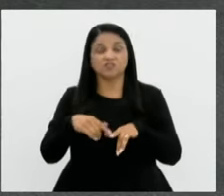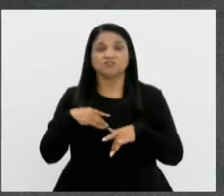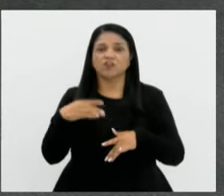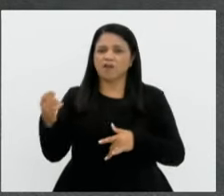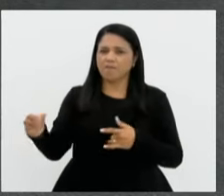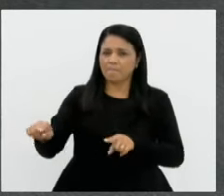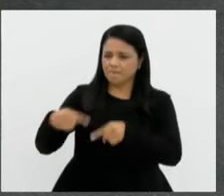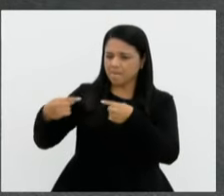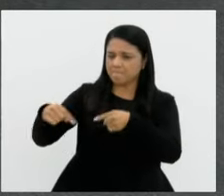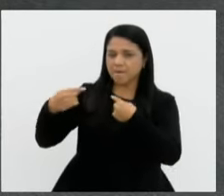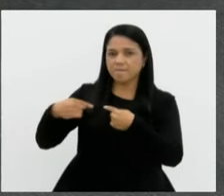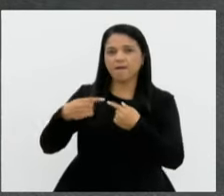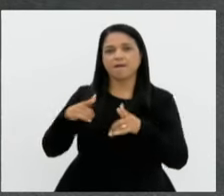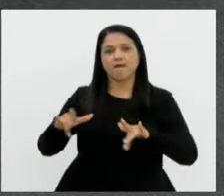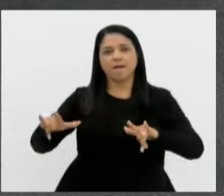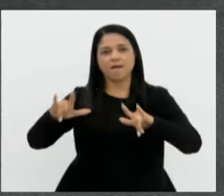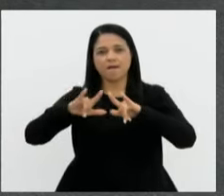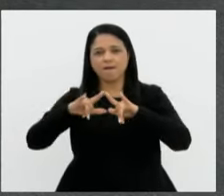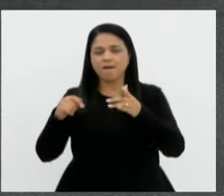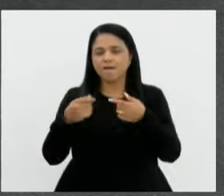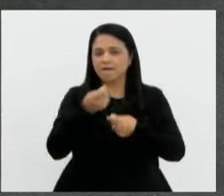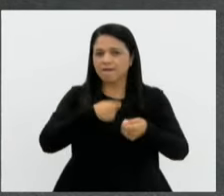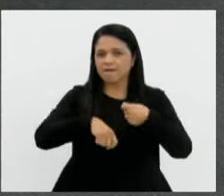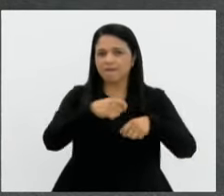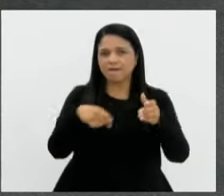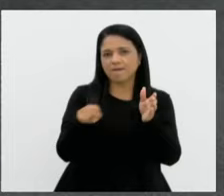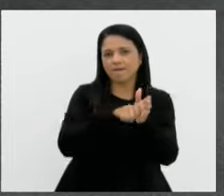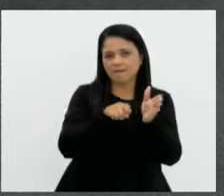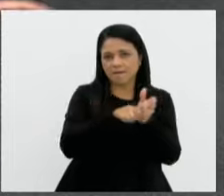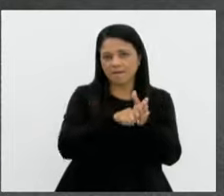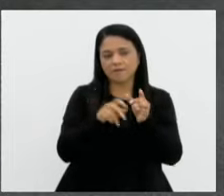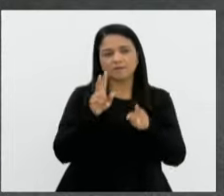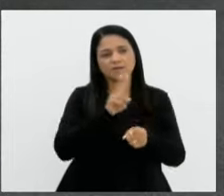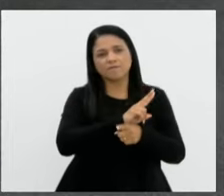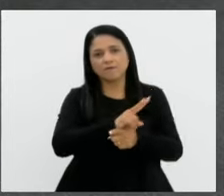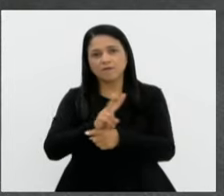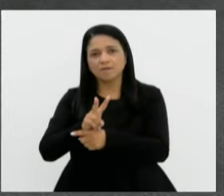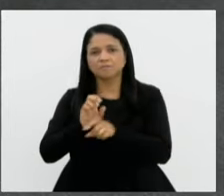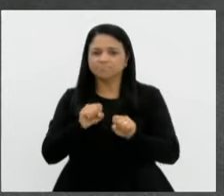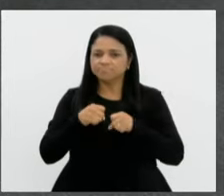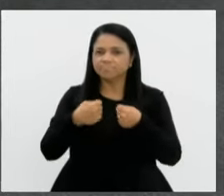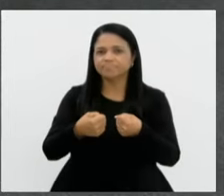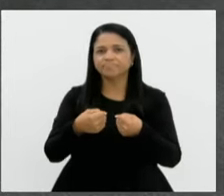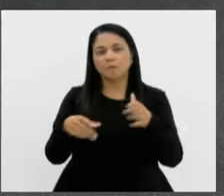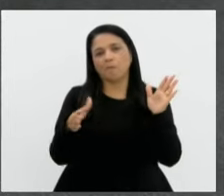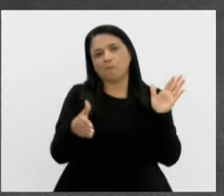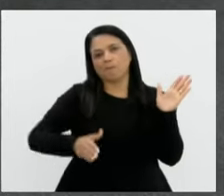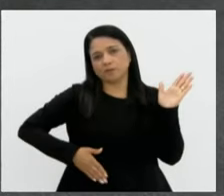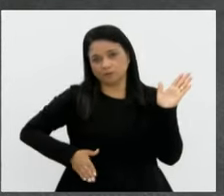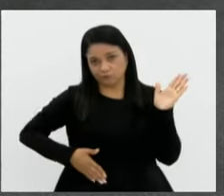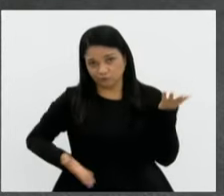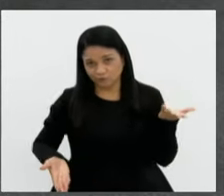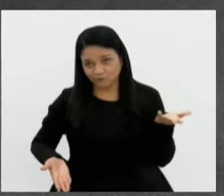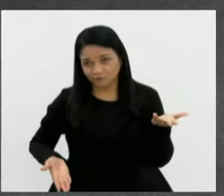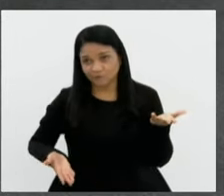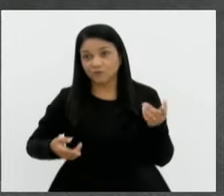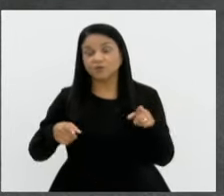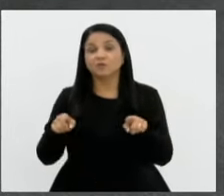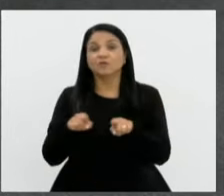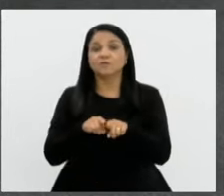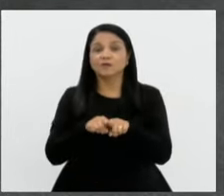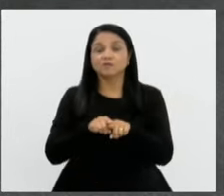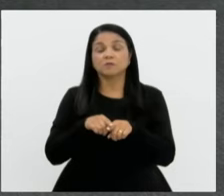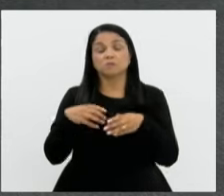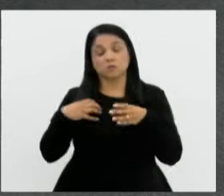criminosa, já fomos chamados de defensores de bandido, já fomos chamados de tudo que pode acontecer. Não só eu e meus colegas de bancada,